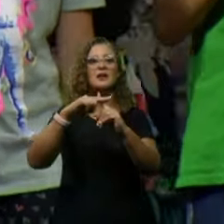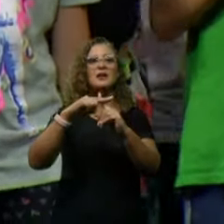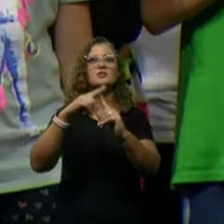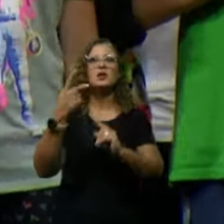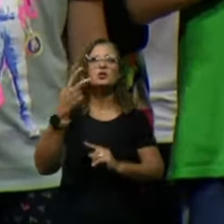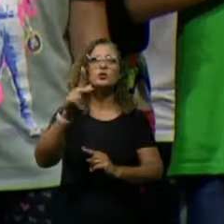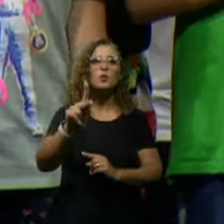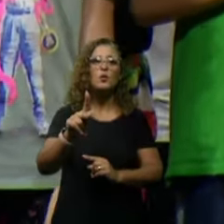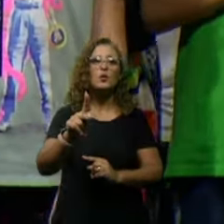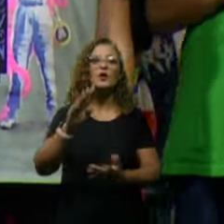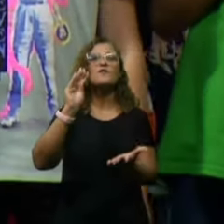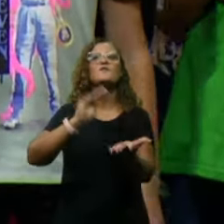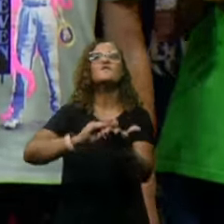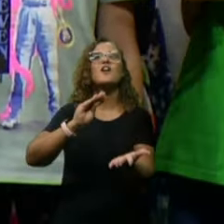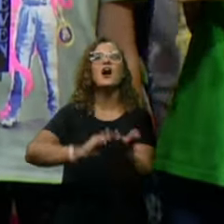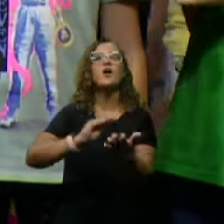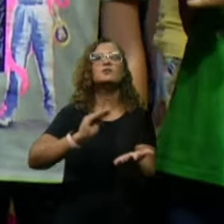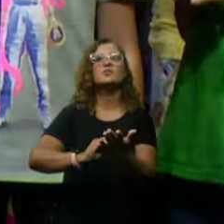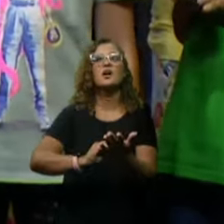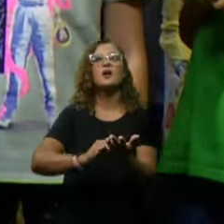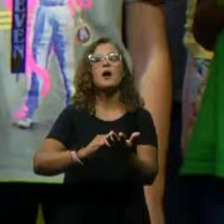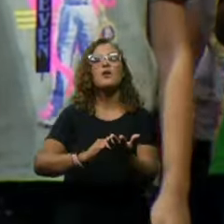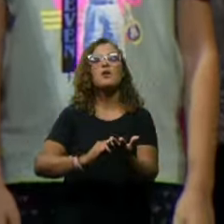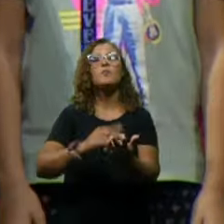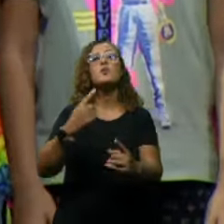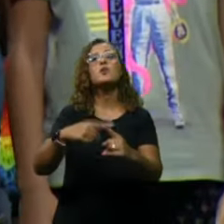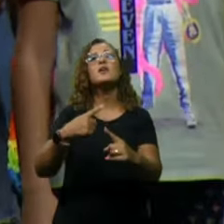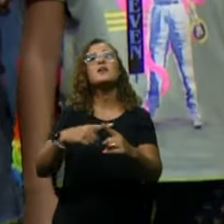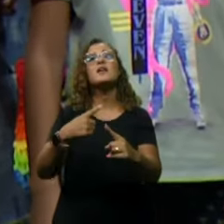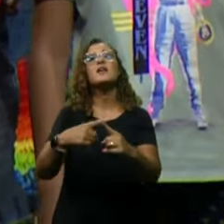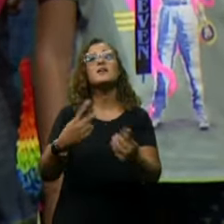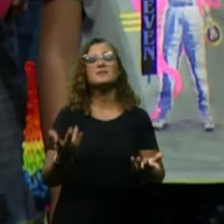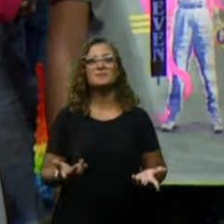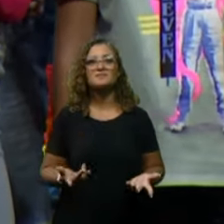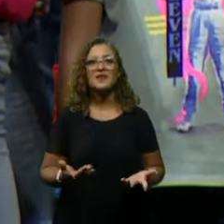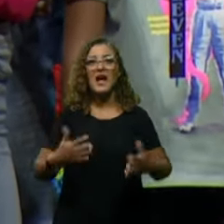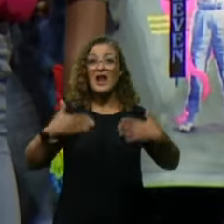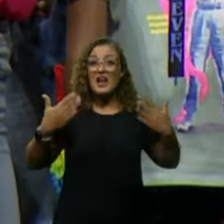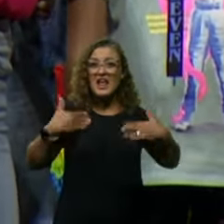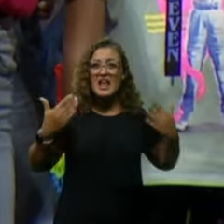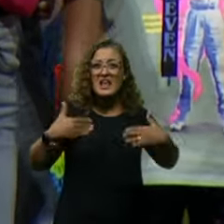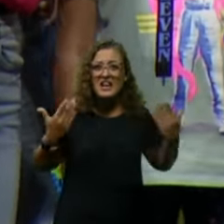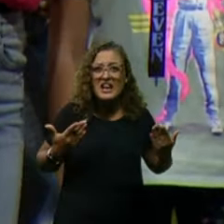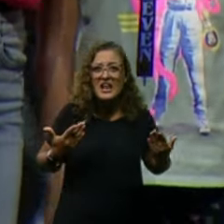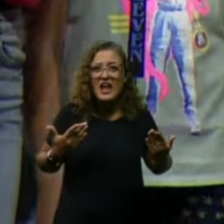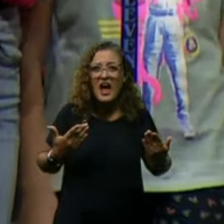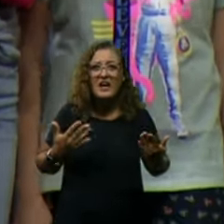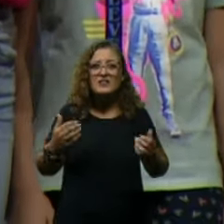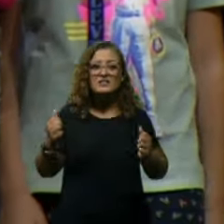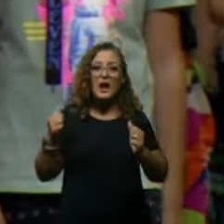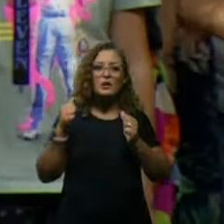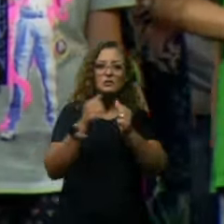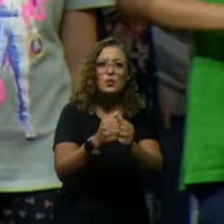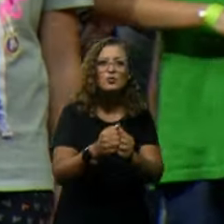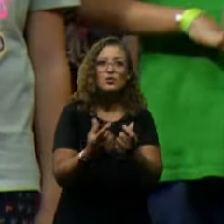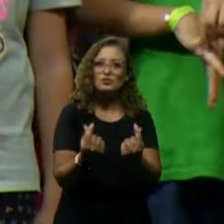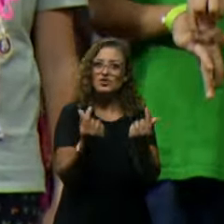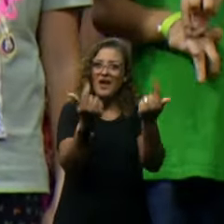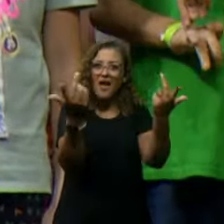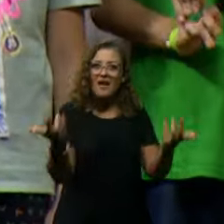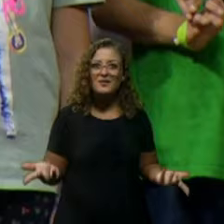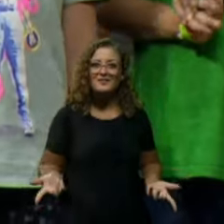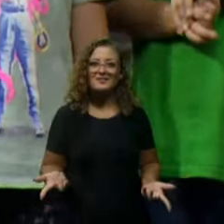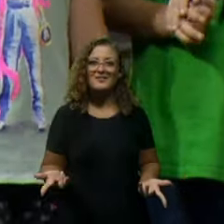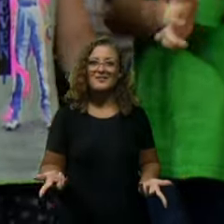raio de Salvo é você se você é o tipo de salvo cuja alegria estamos dinheiro é o tipo de